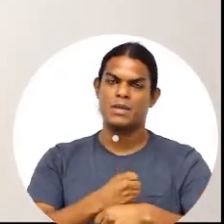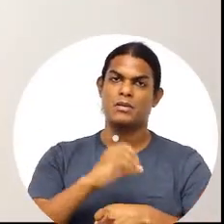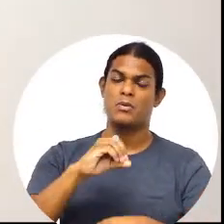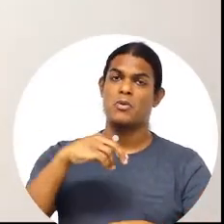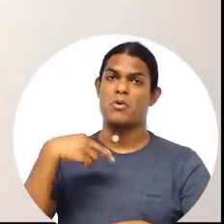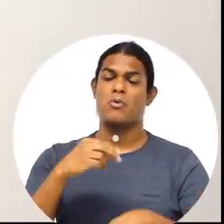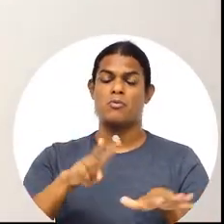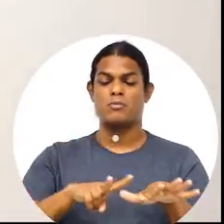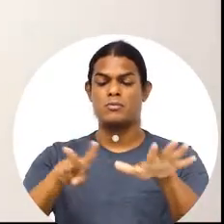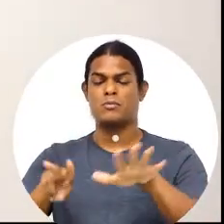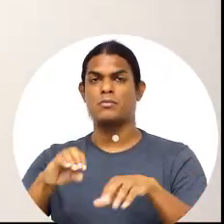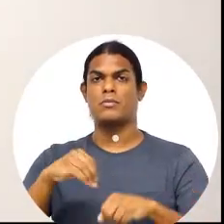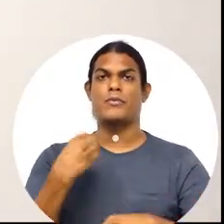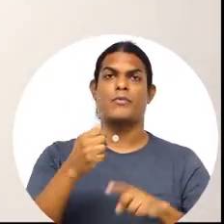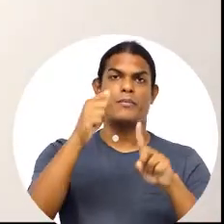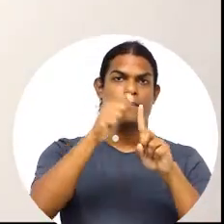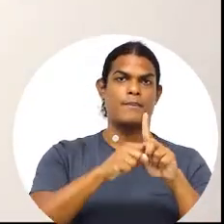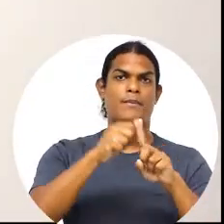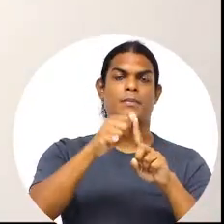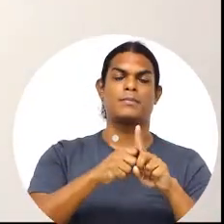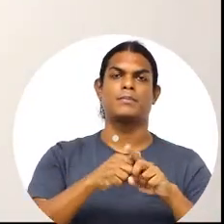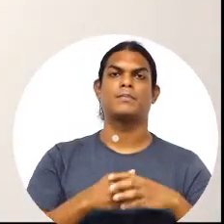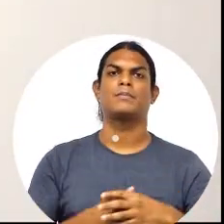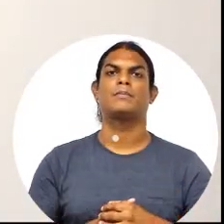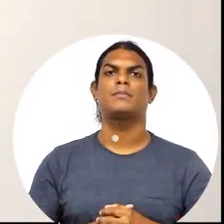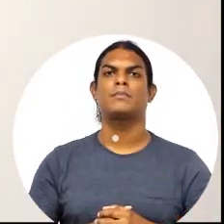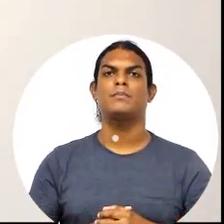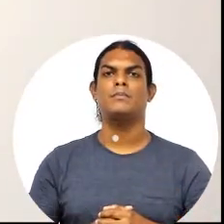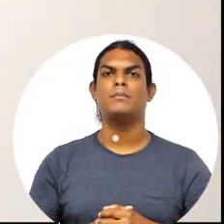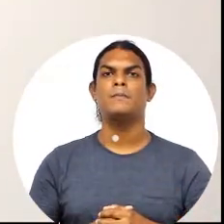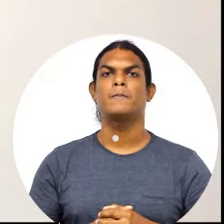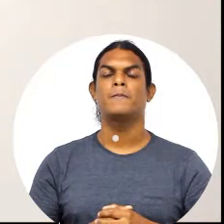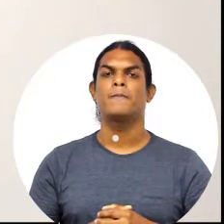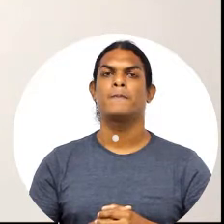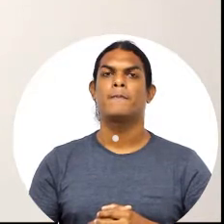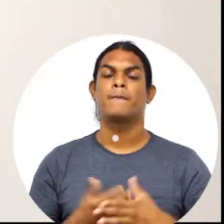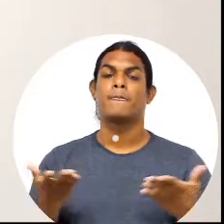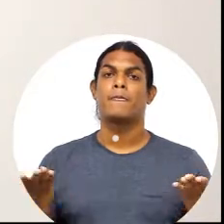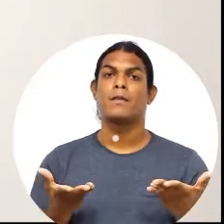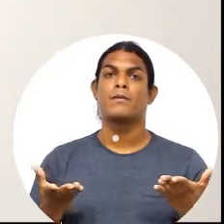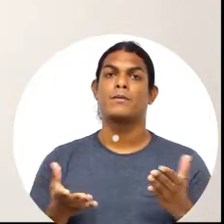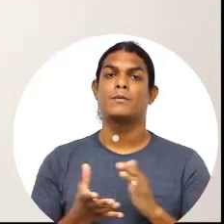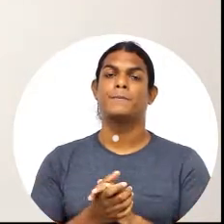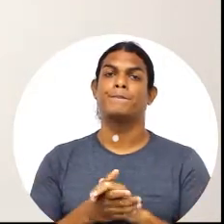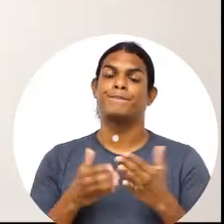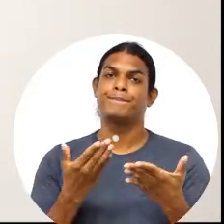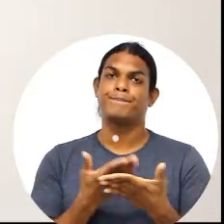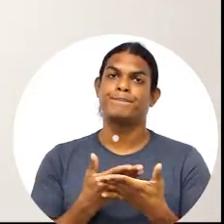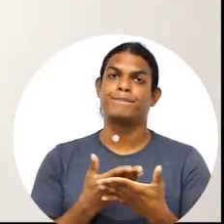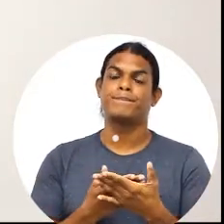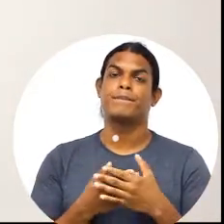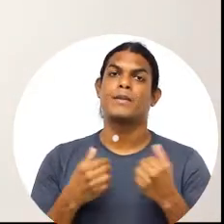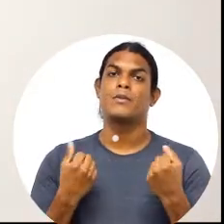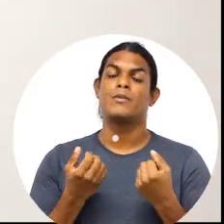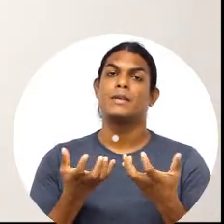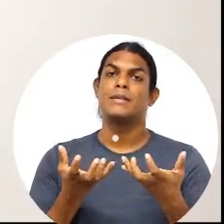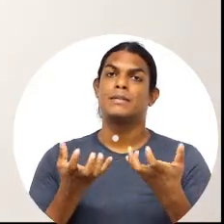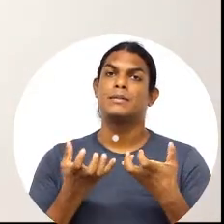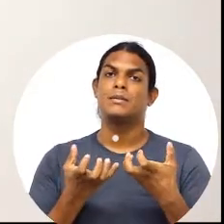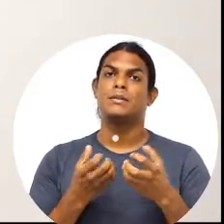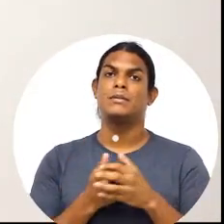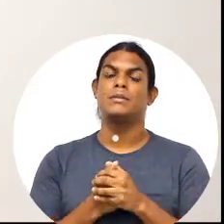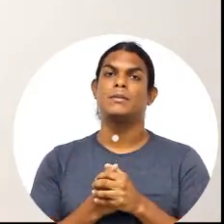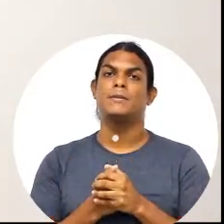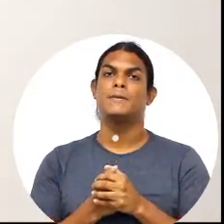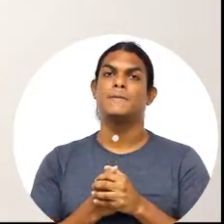pública. Com essas considerações, eu não poderia deixar de trazer, no final dessa nossa disciplina, e